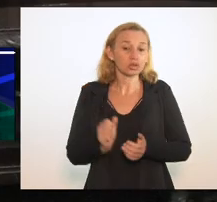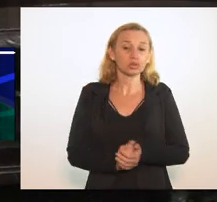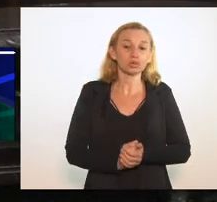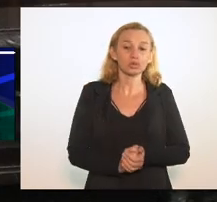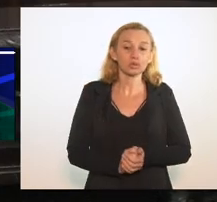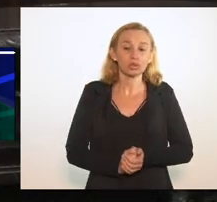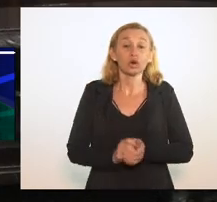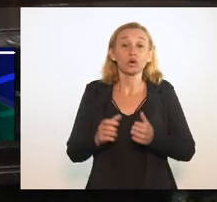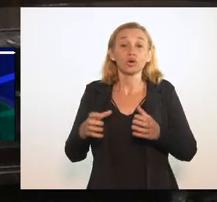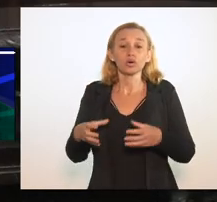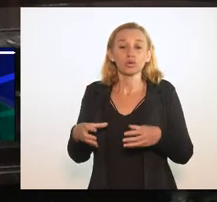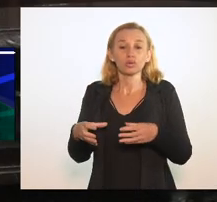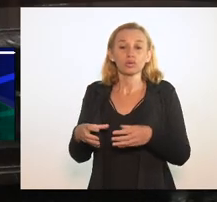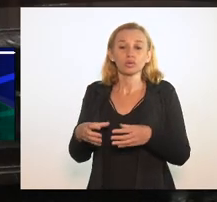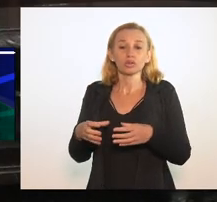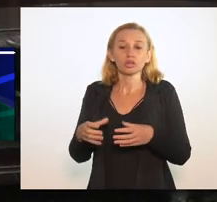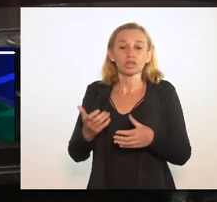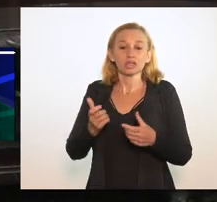de produção,